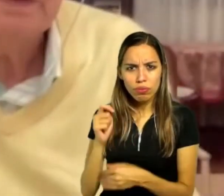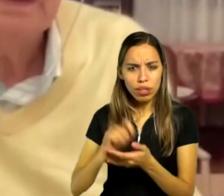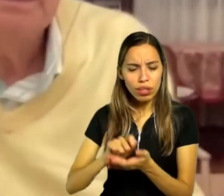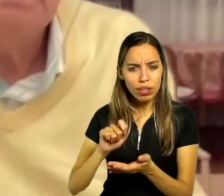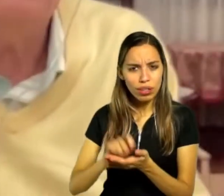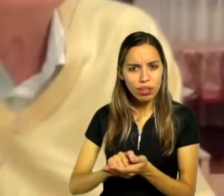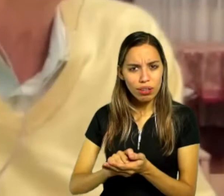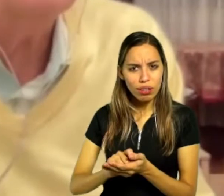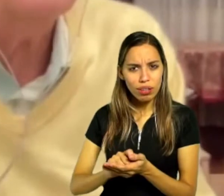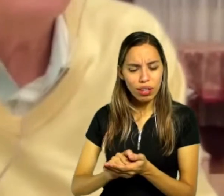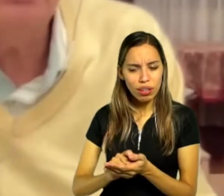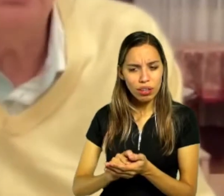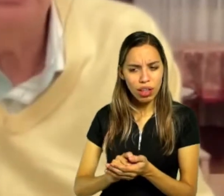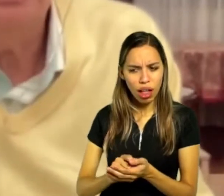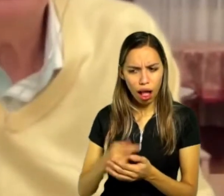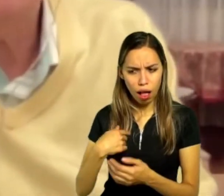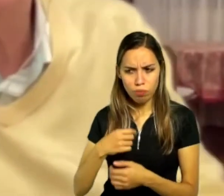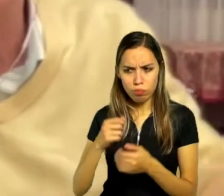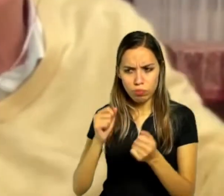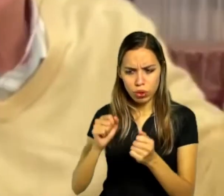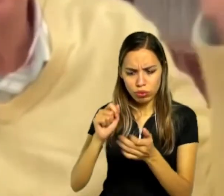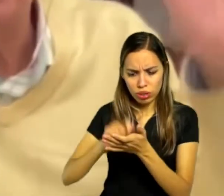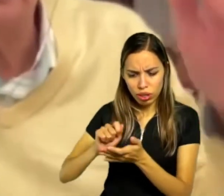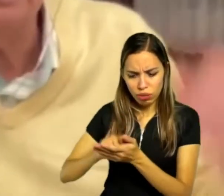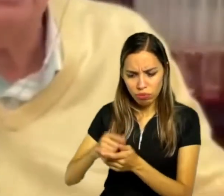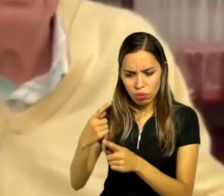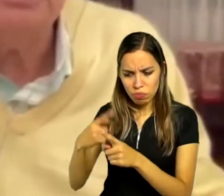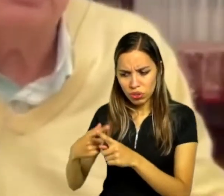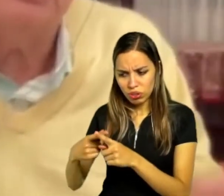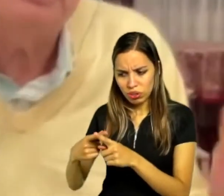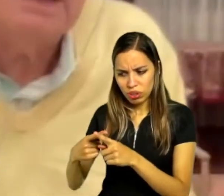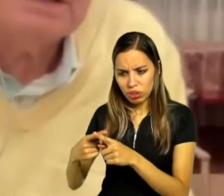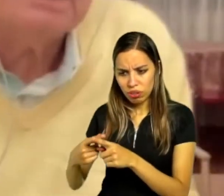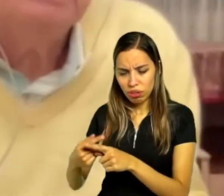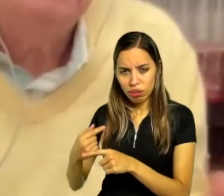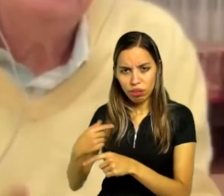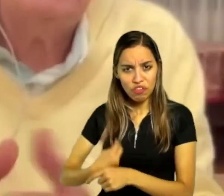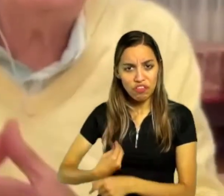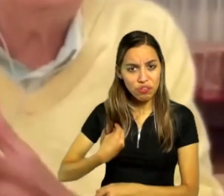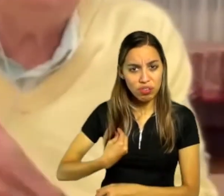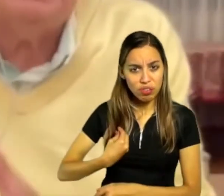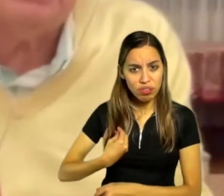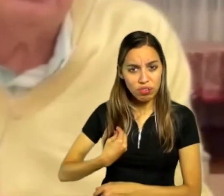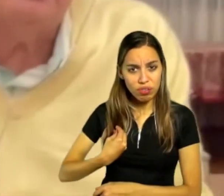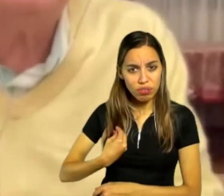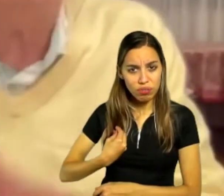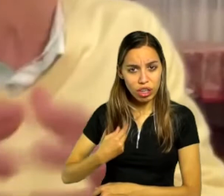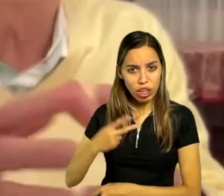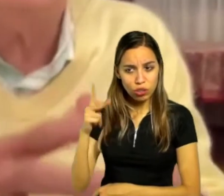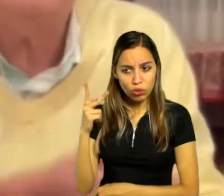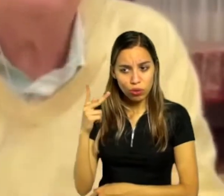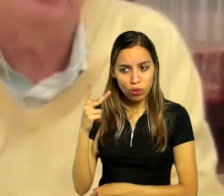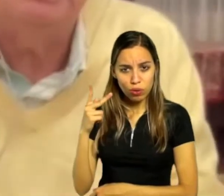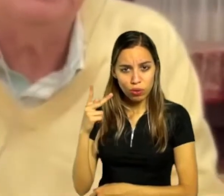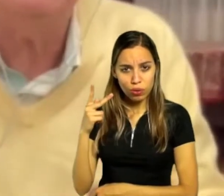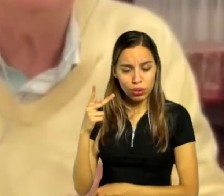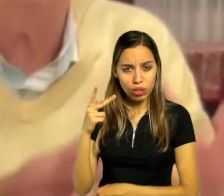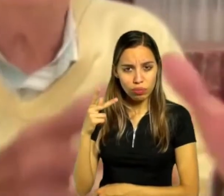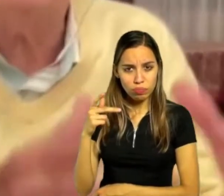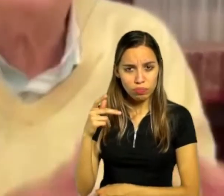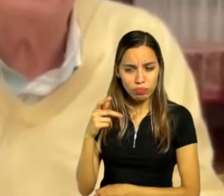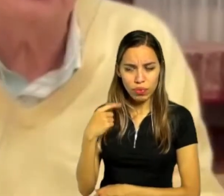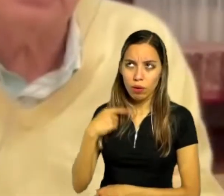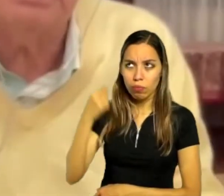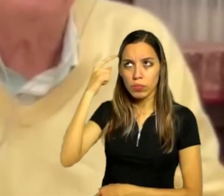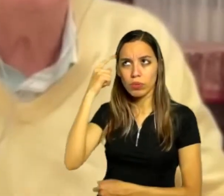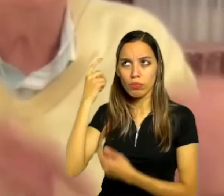é? É o caso do Carandiru. Tanta gente escreveu tudo, mas aquele médico que estava lá naquele momento, que